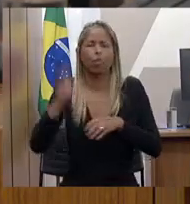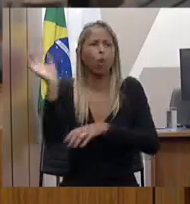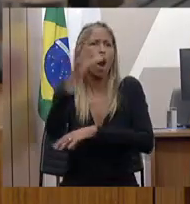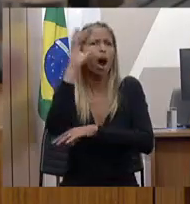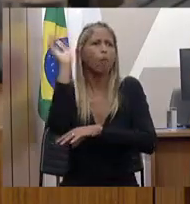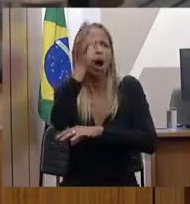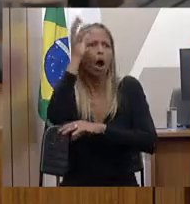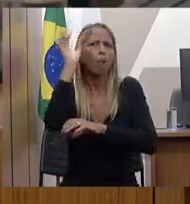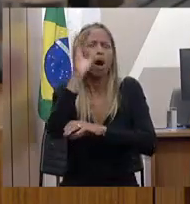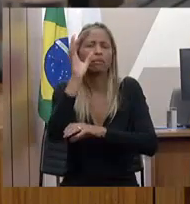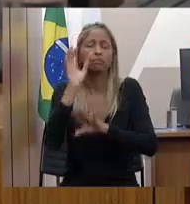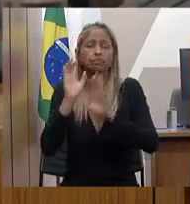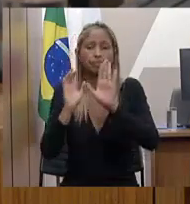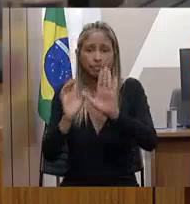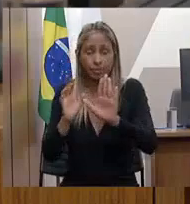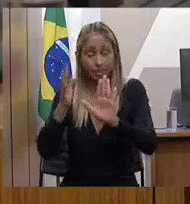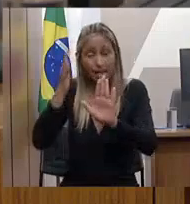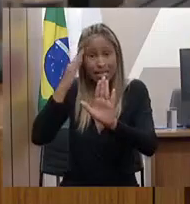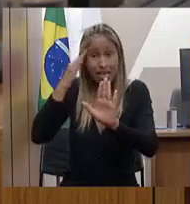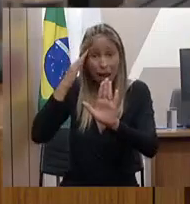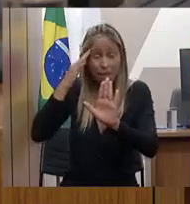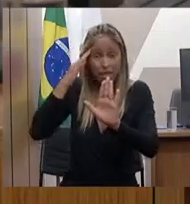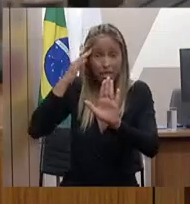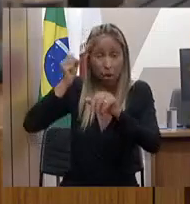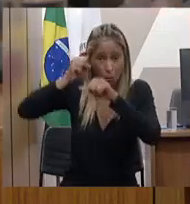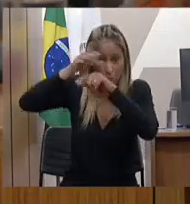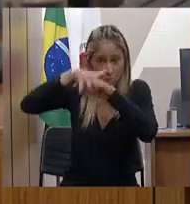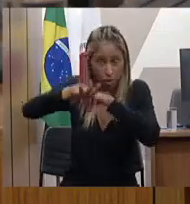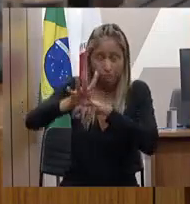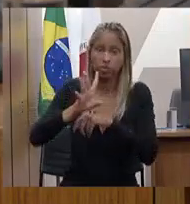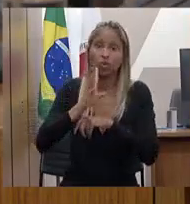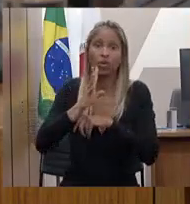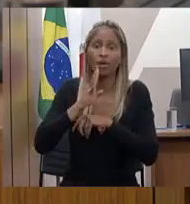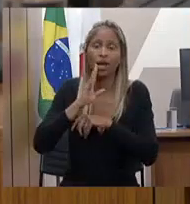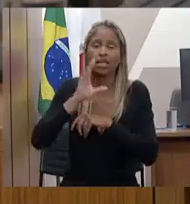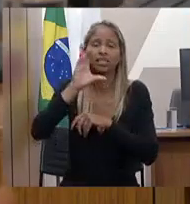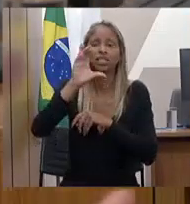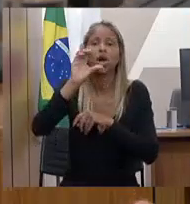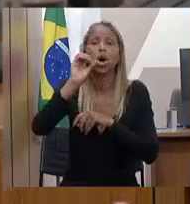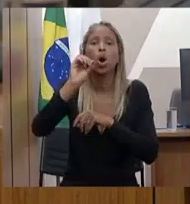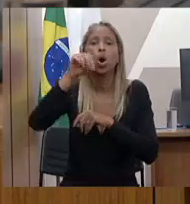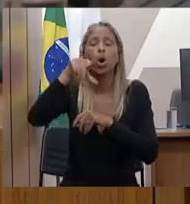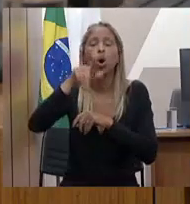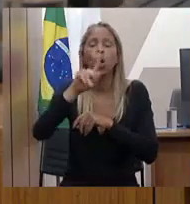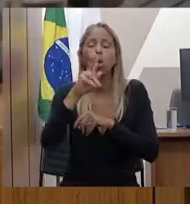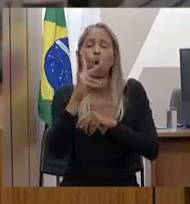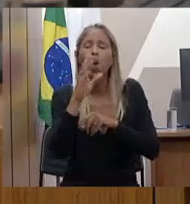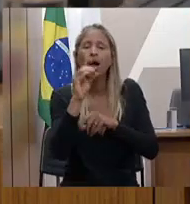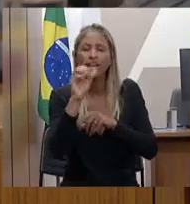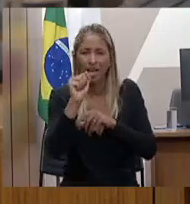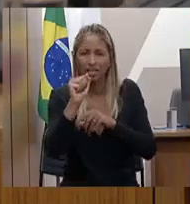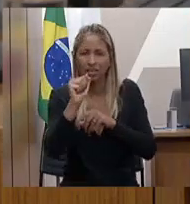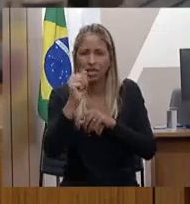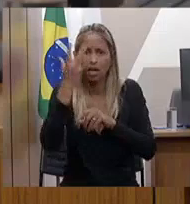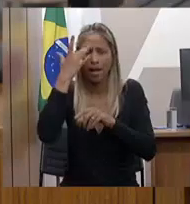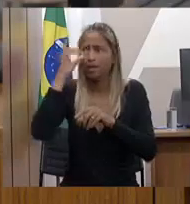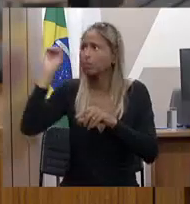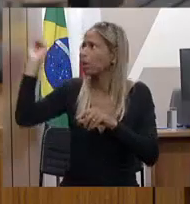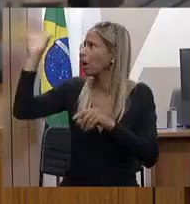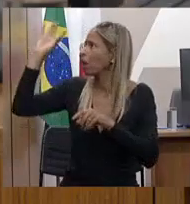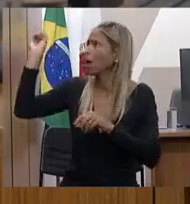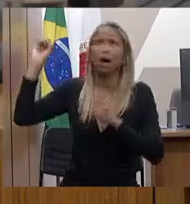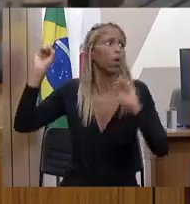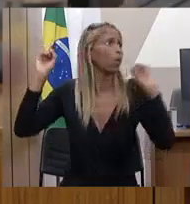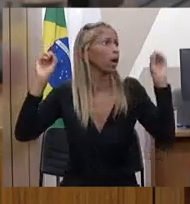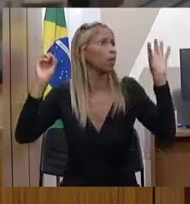que aciona não sei se você tem ido Quem foi aqui quem conhece Congonhas você não sabe para que lado você vai porque tem sinalização